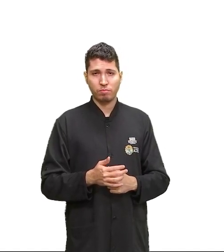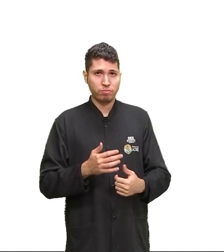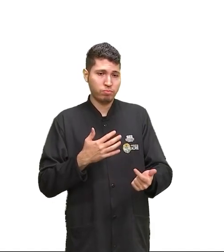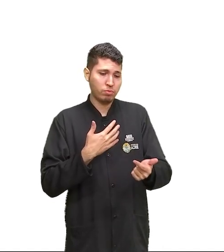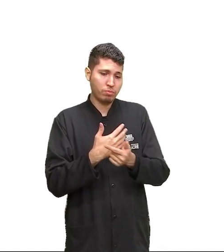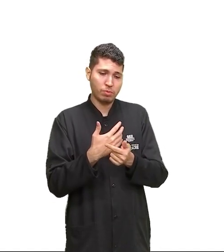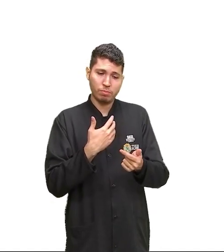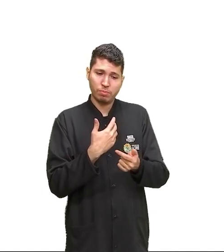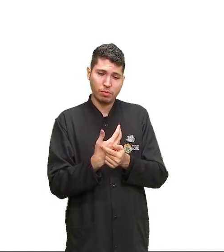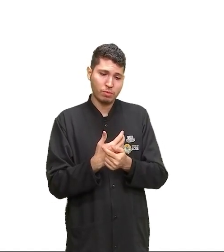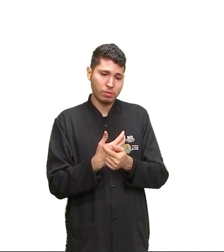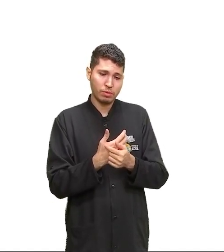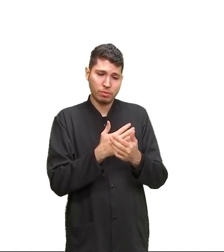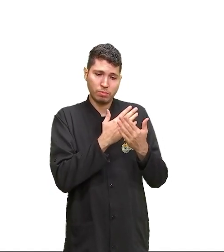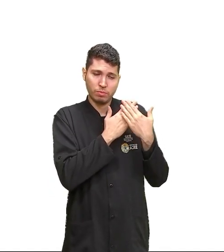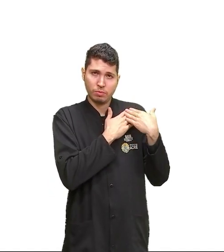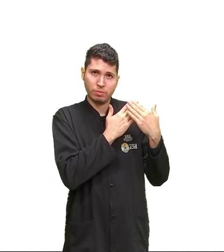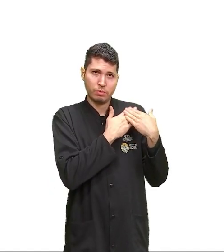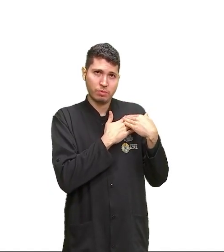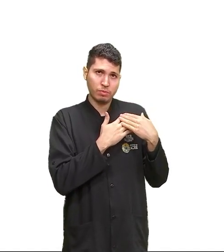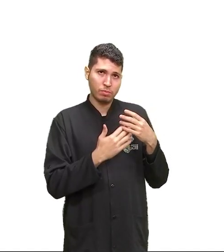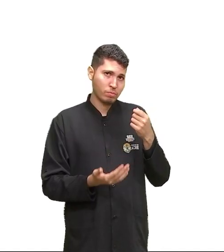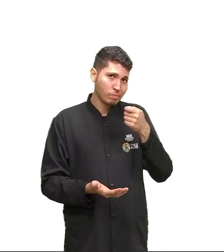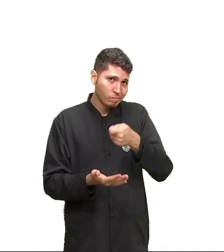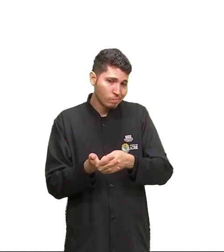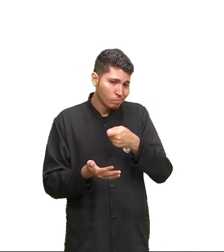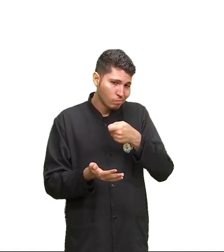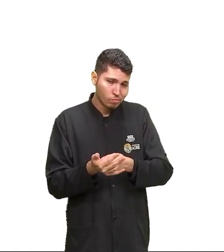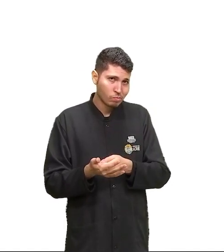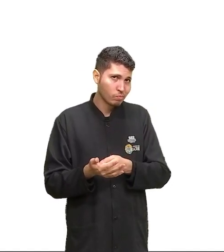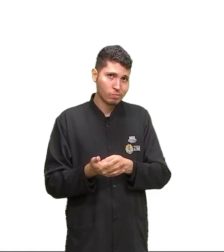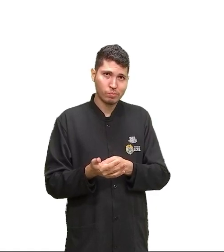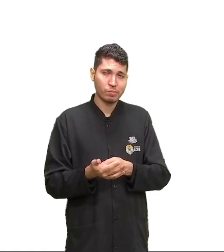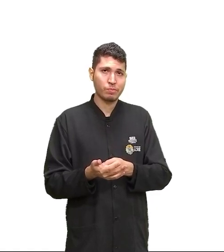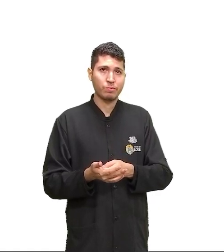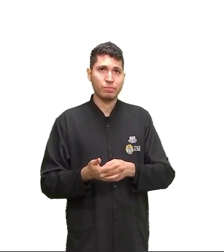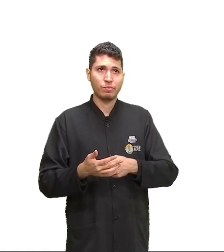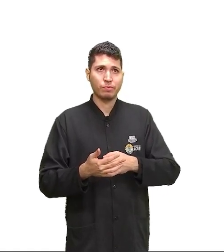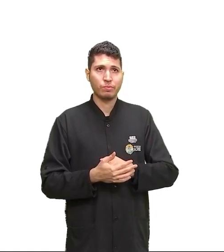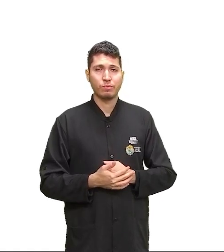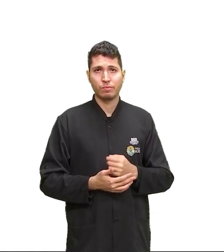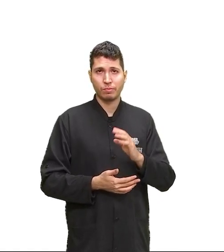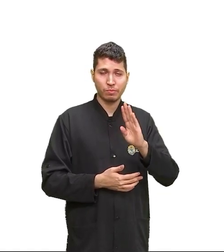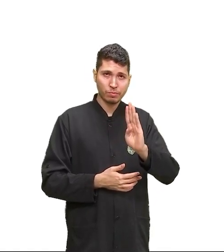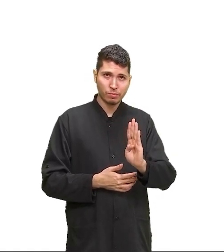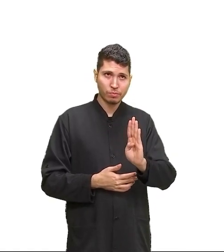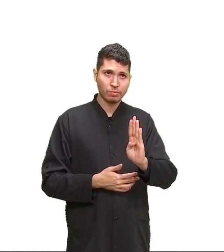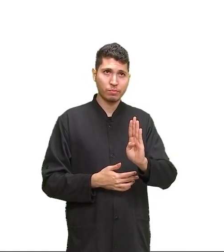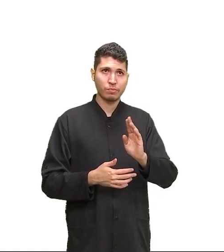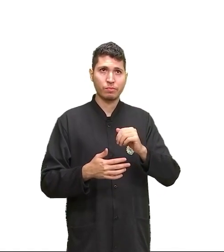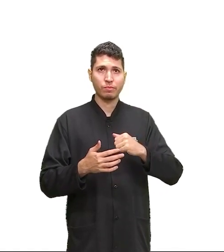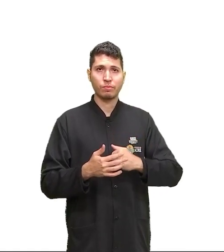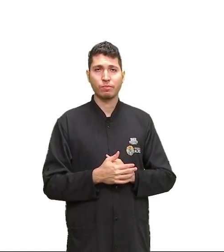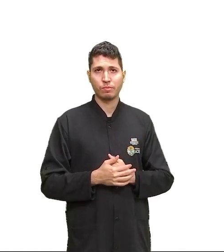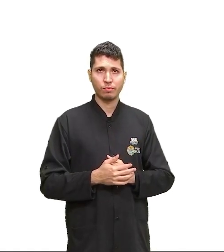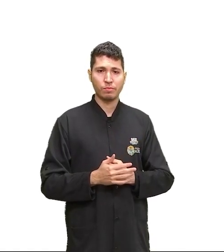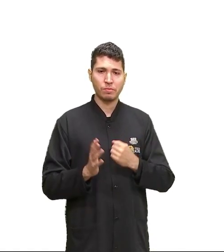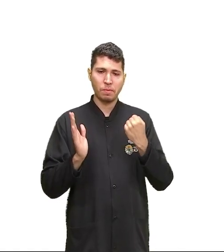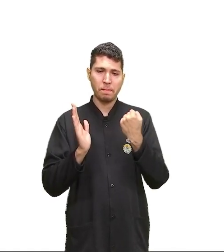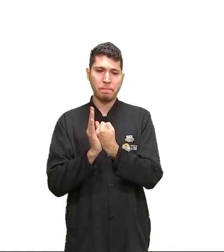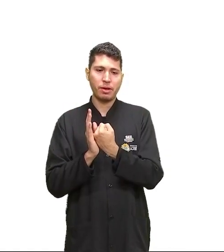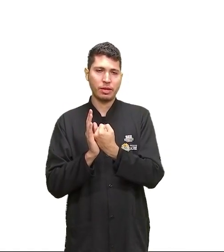enquanto escravizado. B. A utilização de escravos bem vestidos em atividades degradantes como marca da